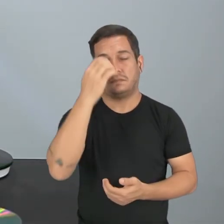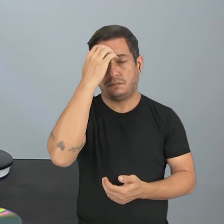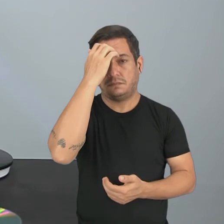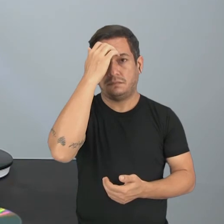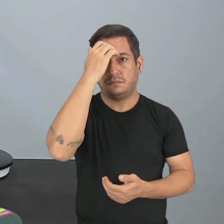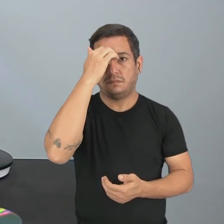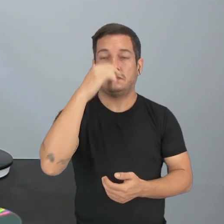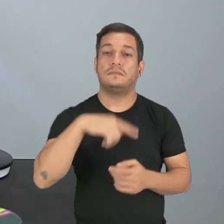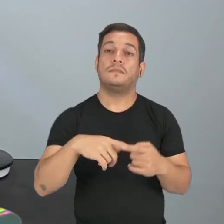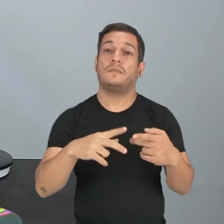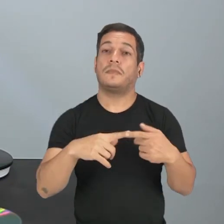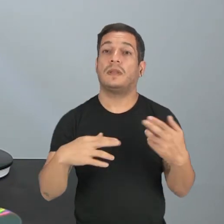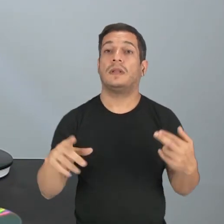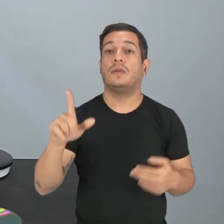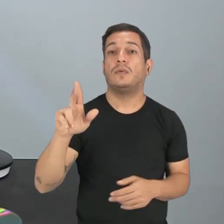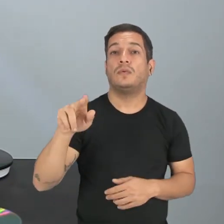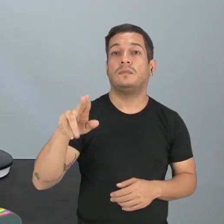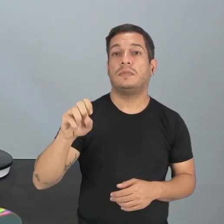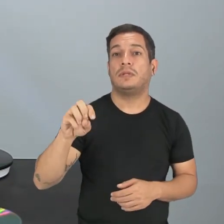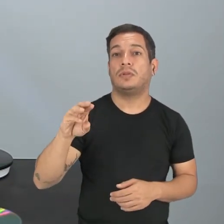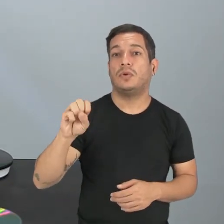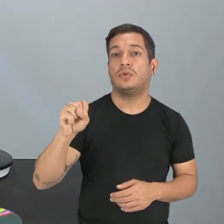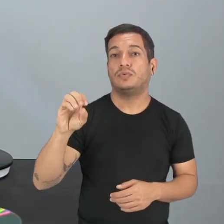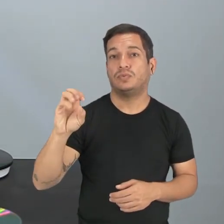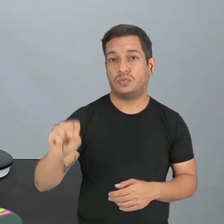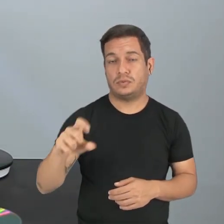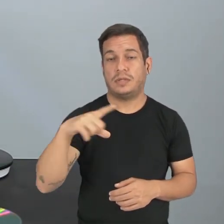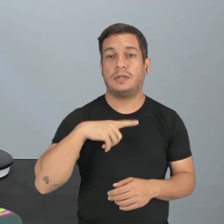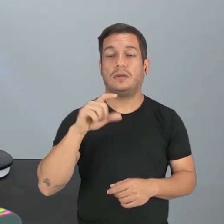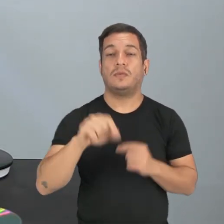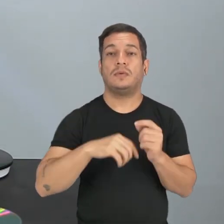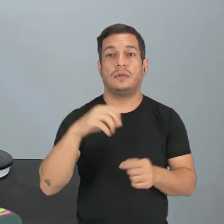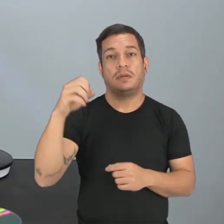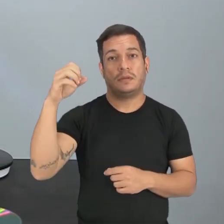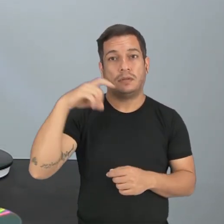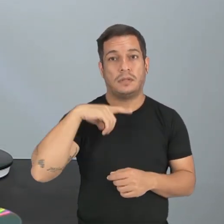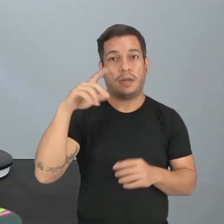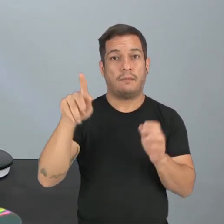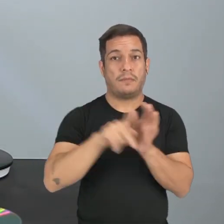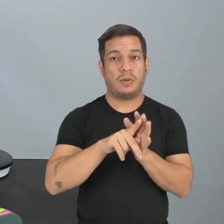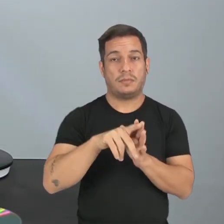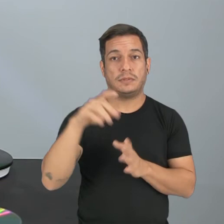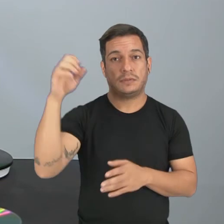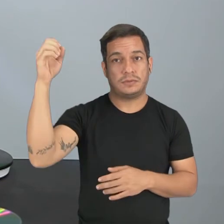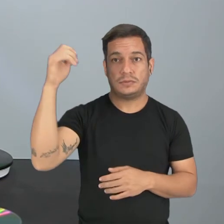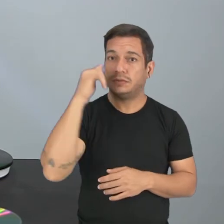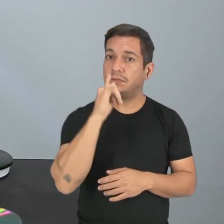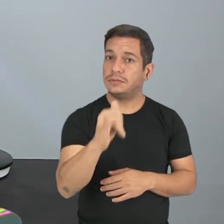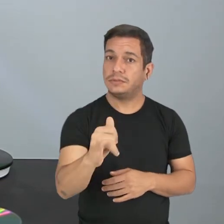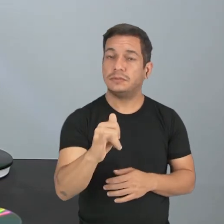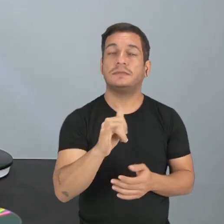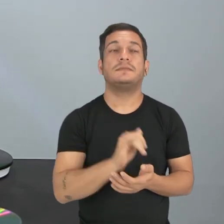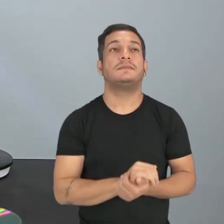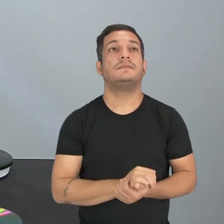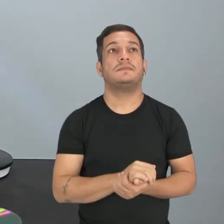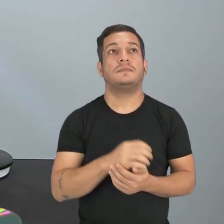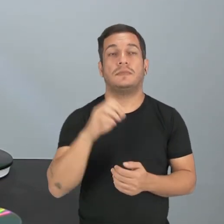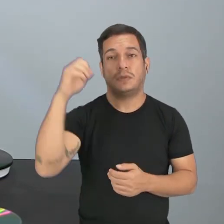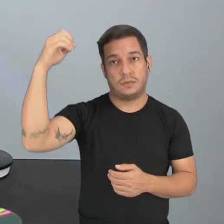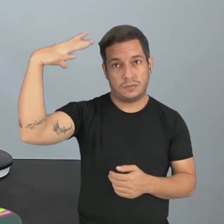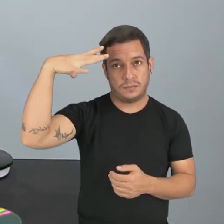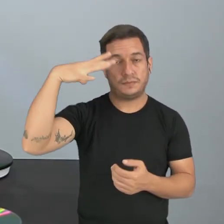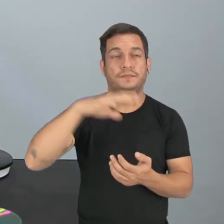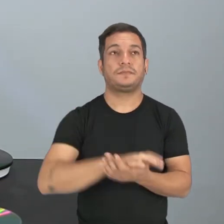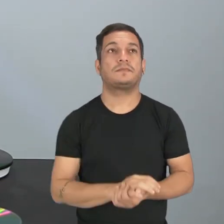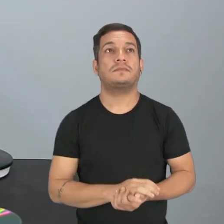iluminados. Objetos luminosos são os que possuem sua própria energia, sua própria